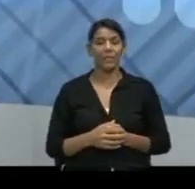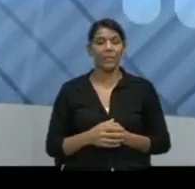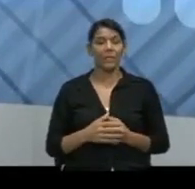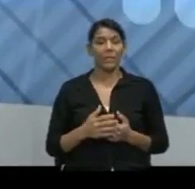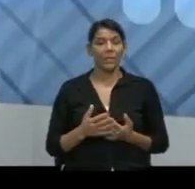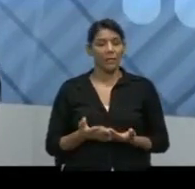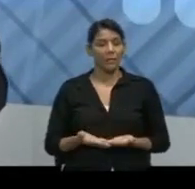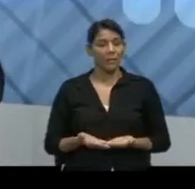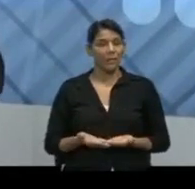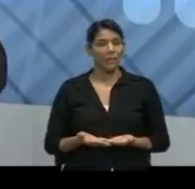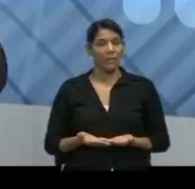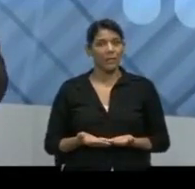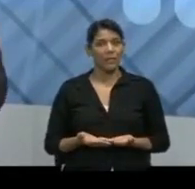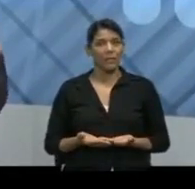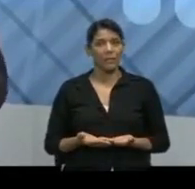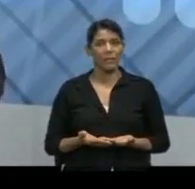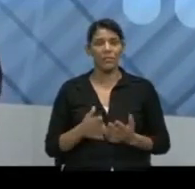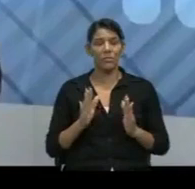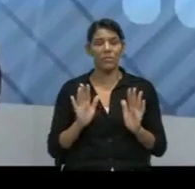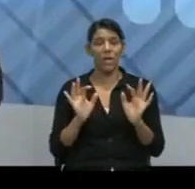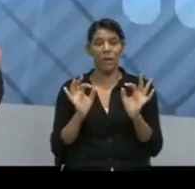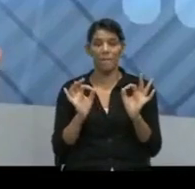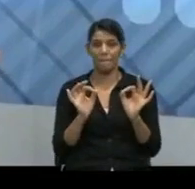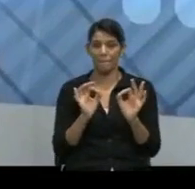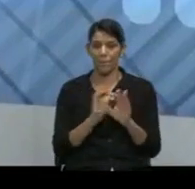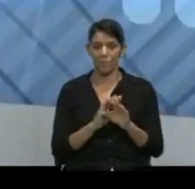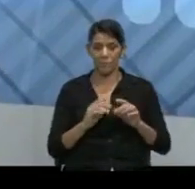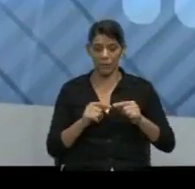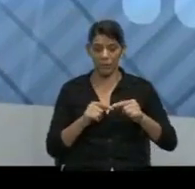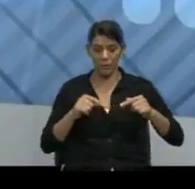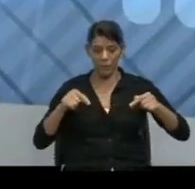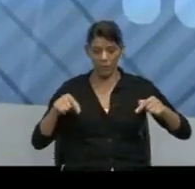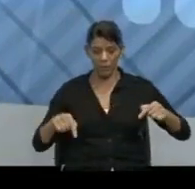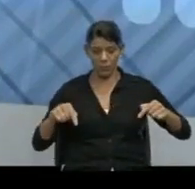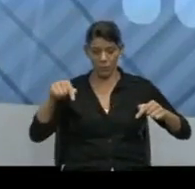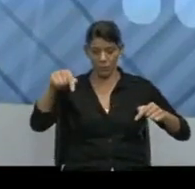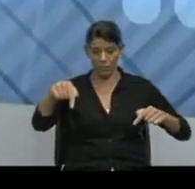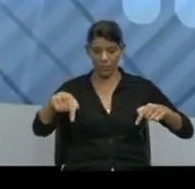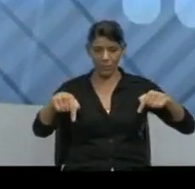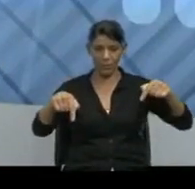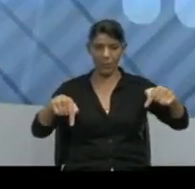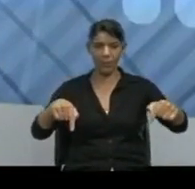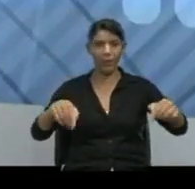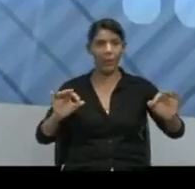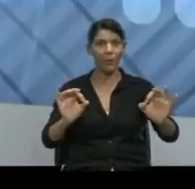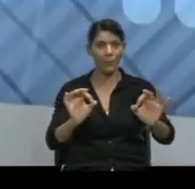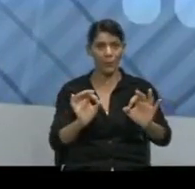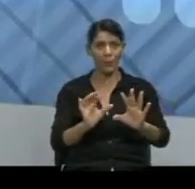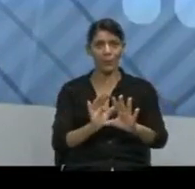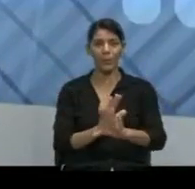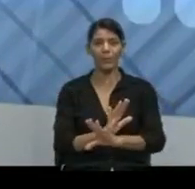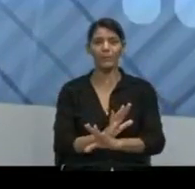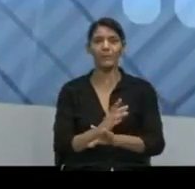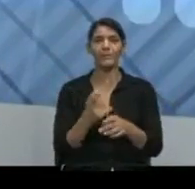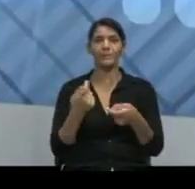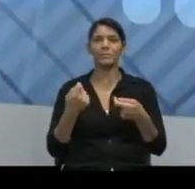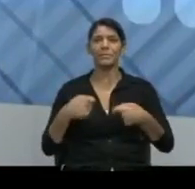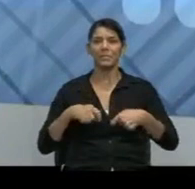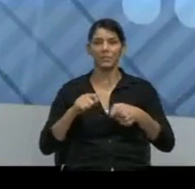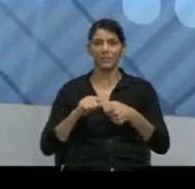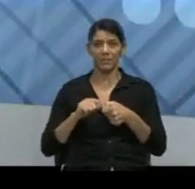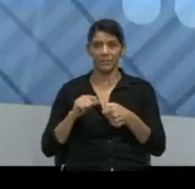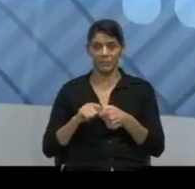Então observa que fez os piquetes, piqueteou, montou os piquetes, o que a gente vai